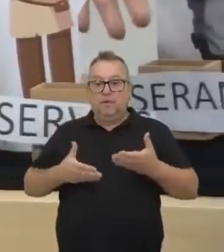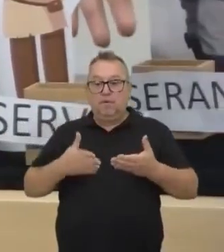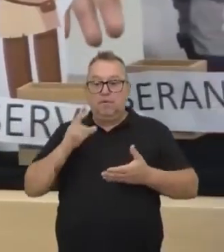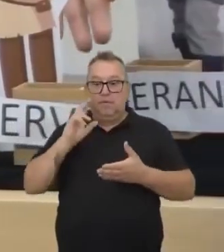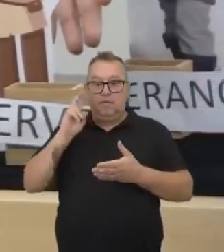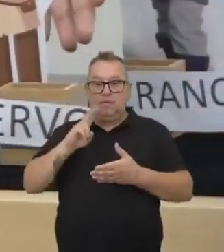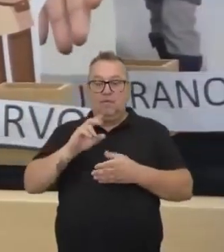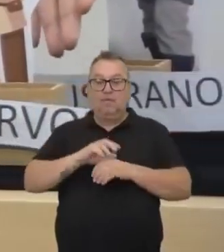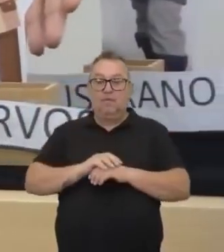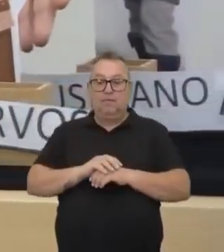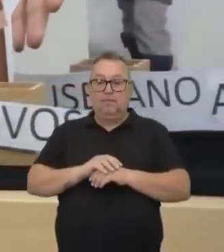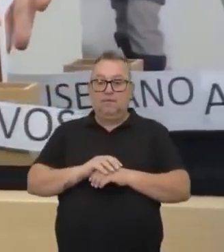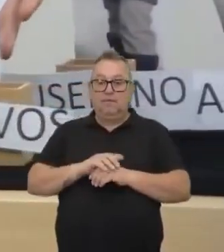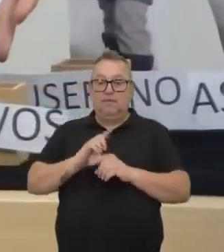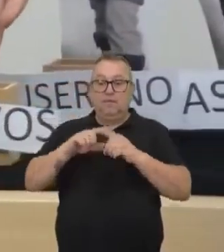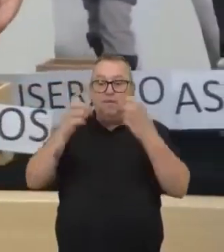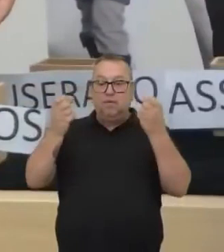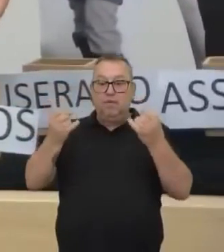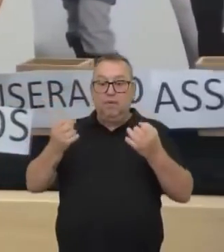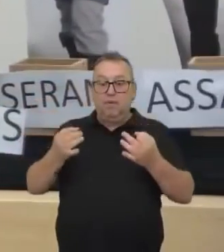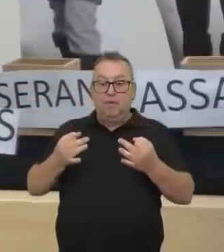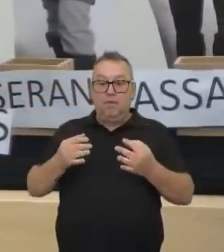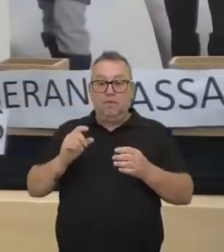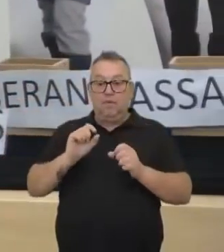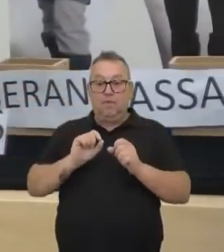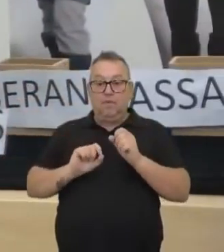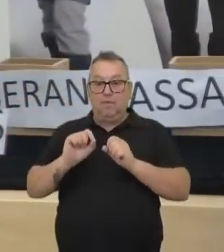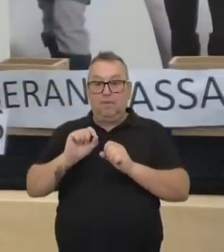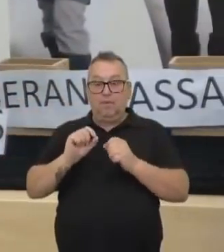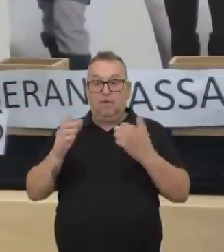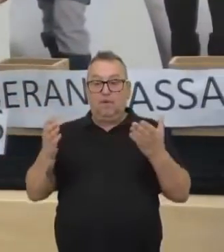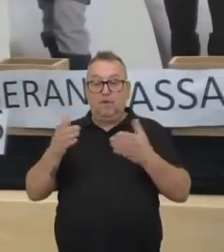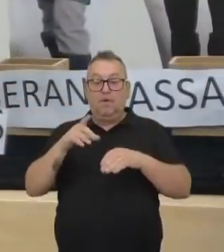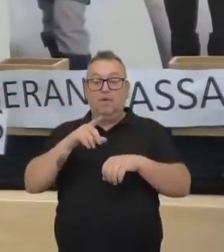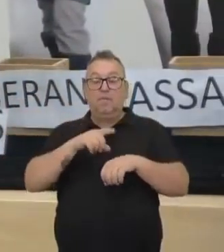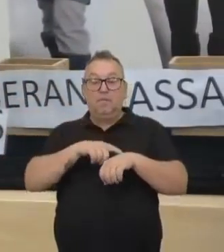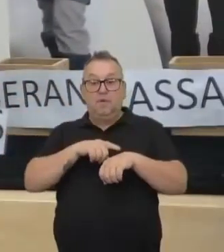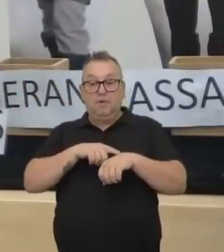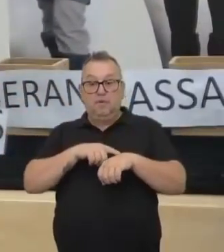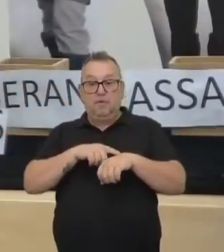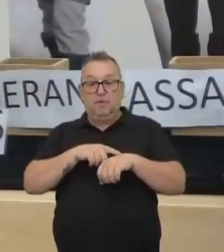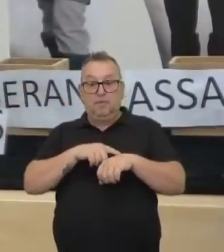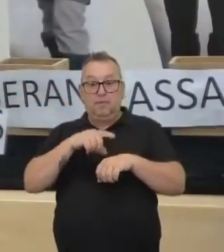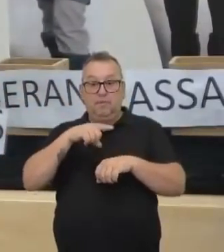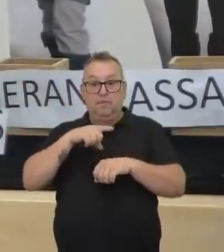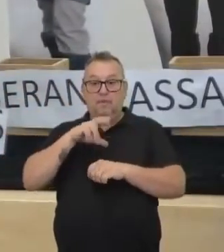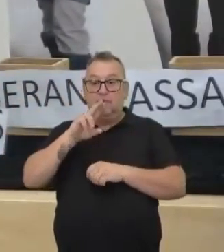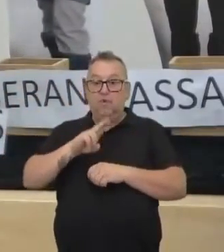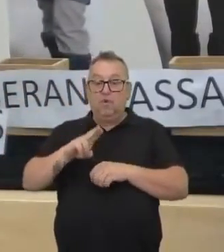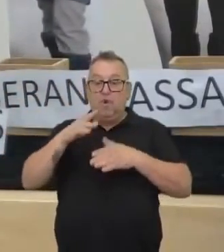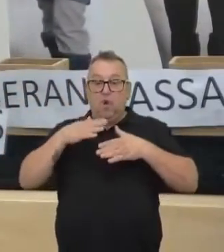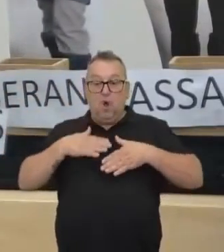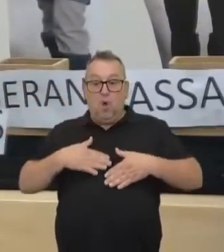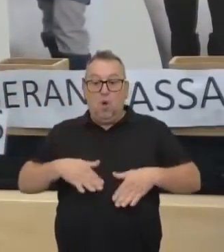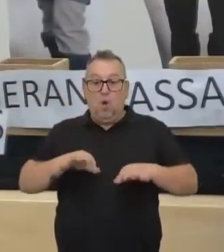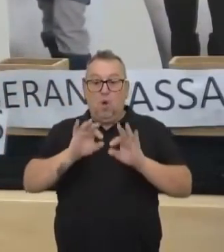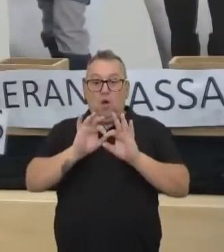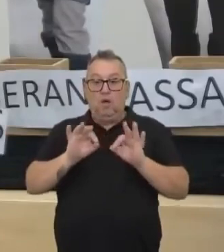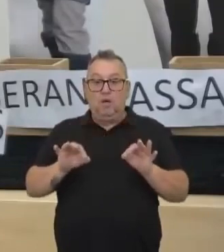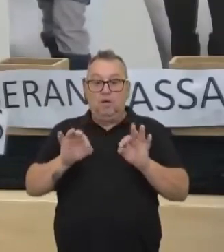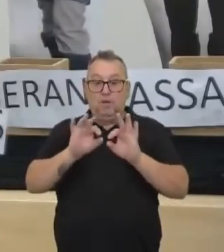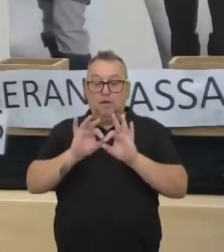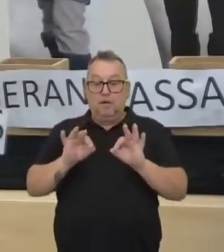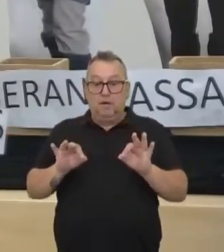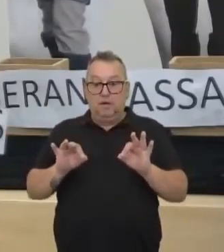breve audiodescrição. Os servos, né, aqui nesse período, eles estão vestidos assim com roupas mais simples, né? Eles